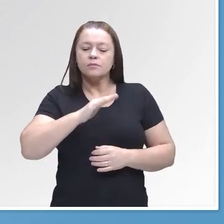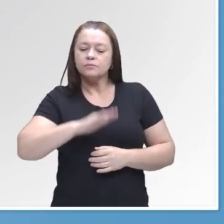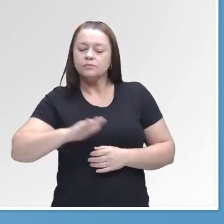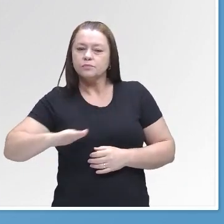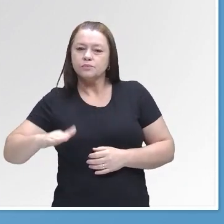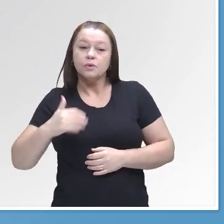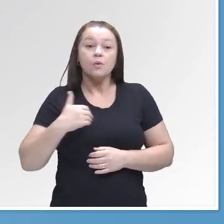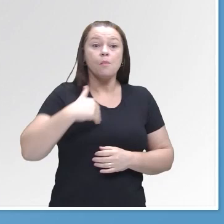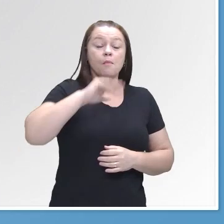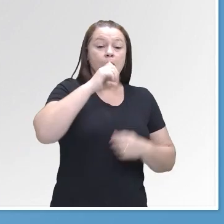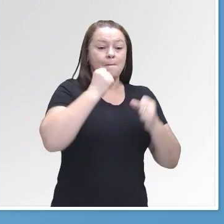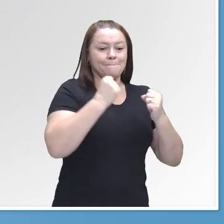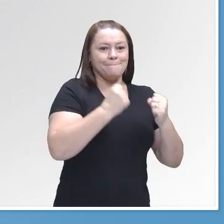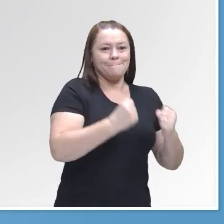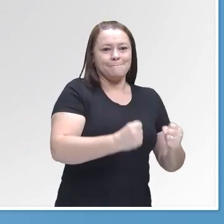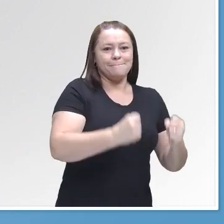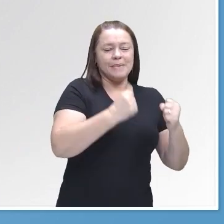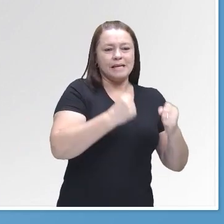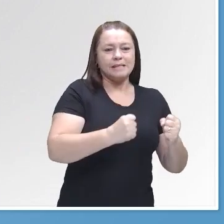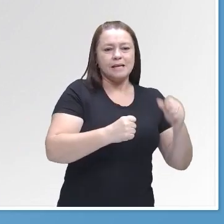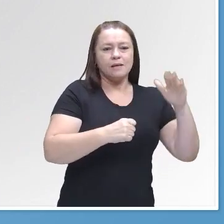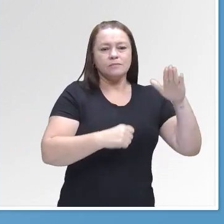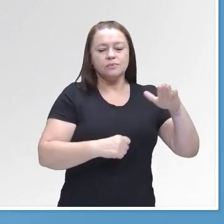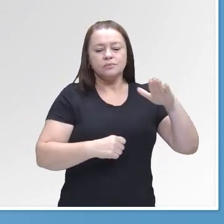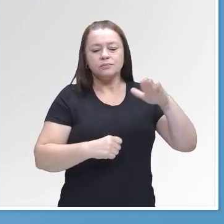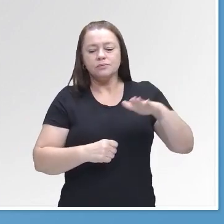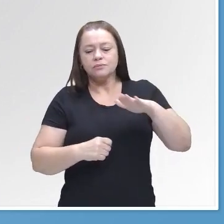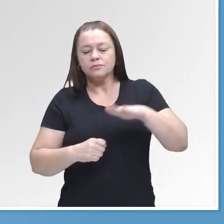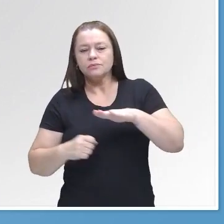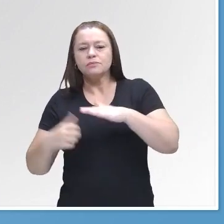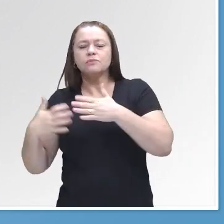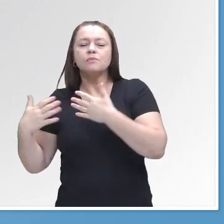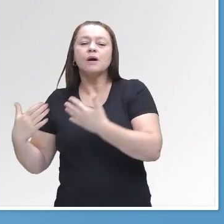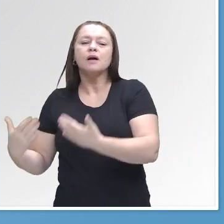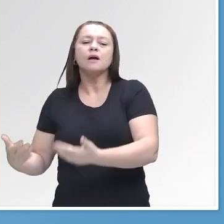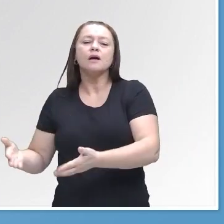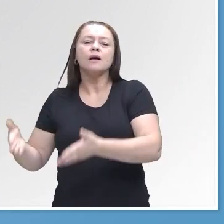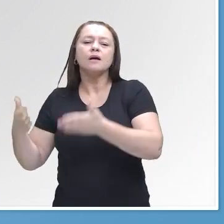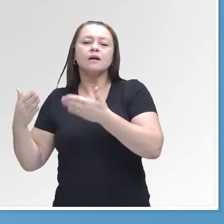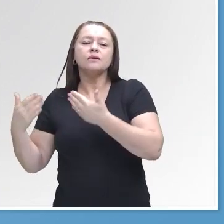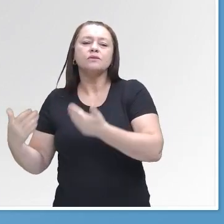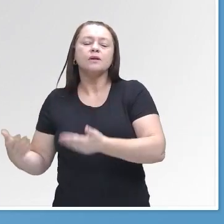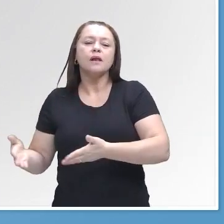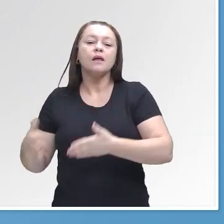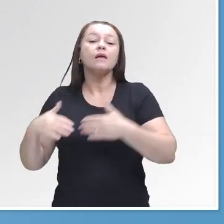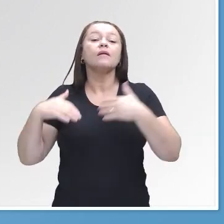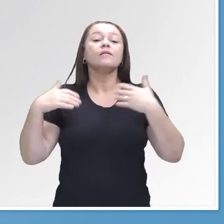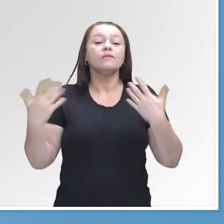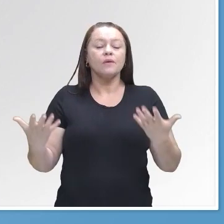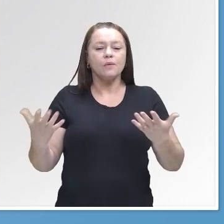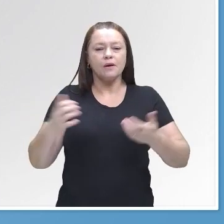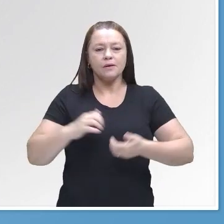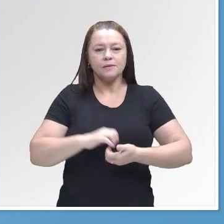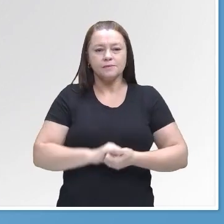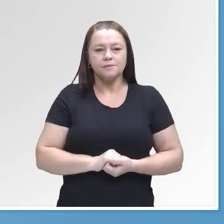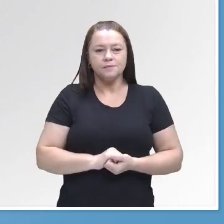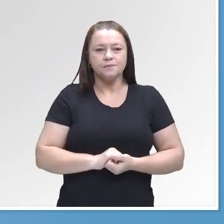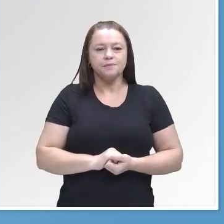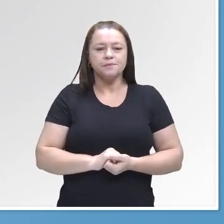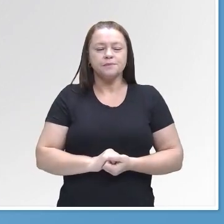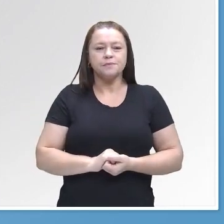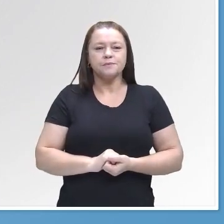tem maior massa e terminando com o que tem menor massa